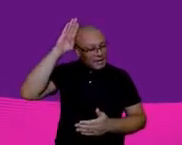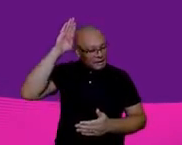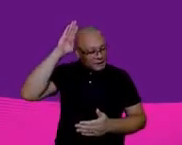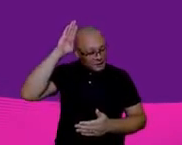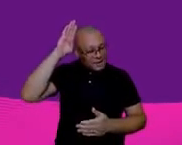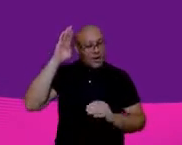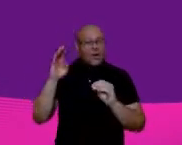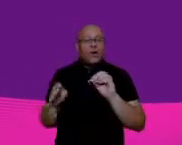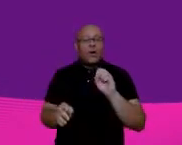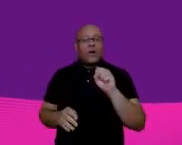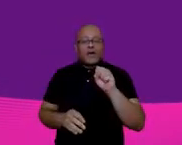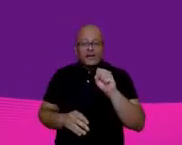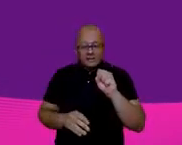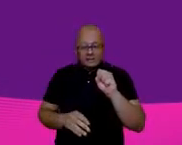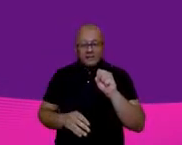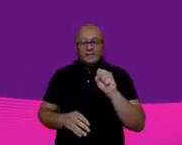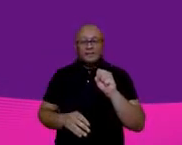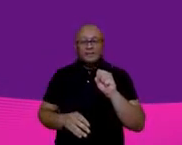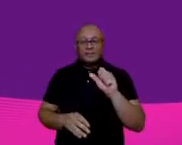e